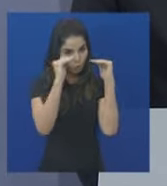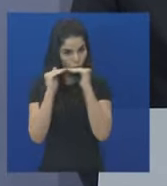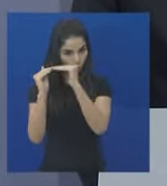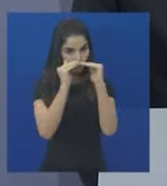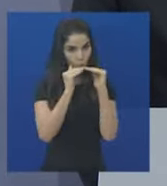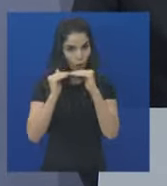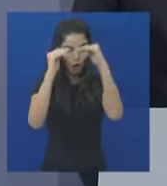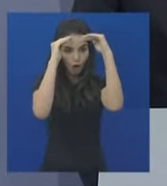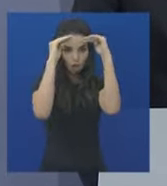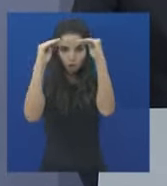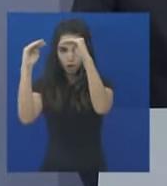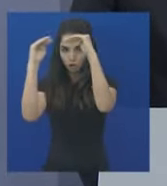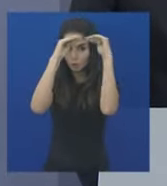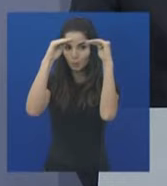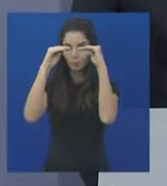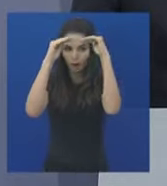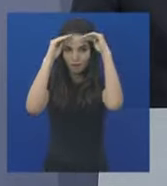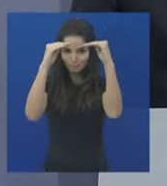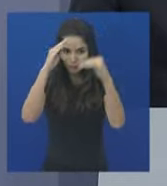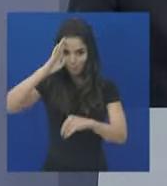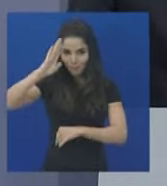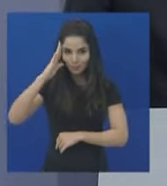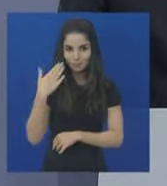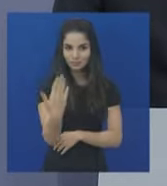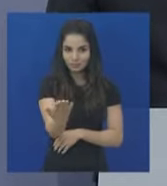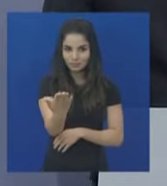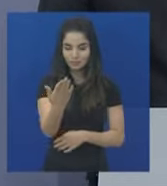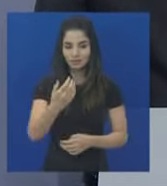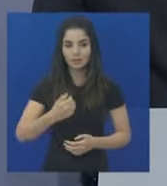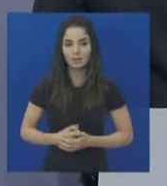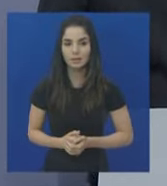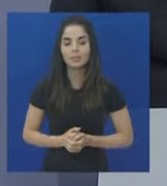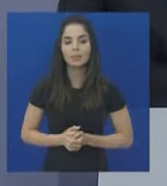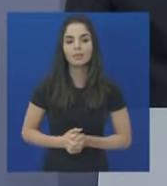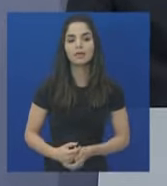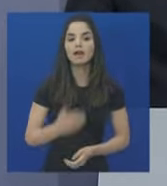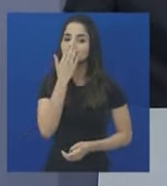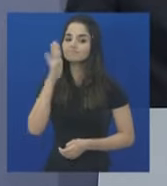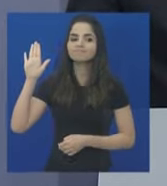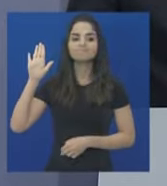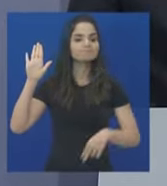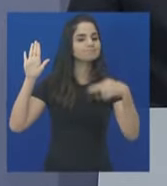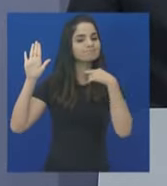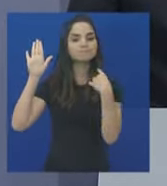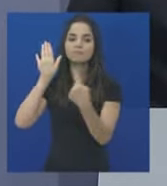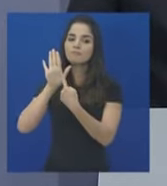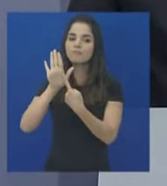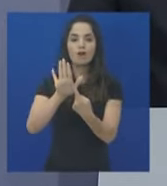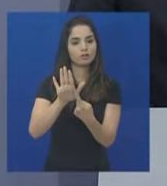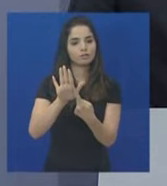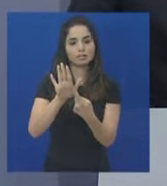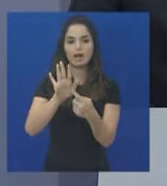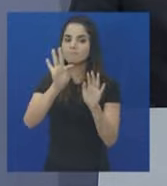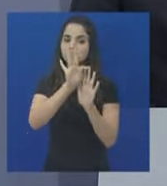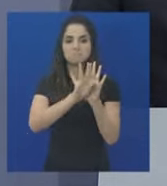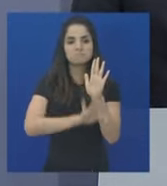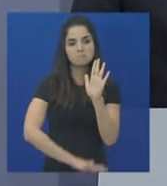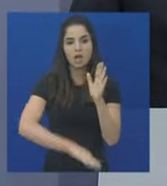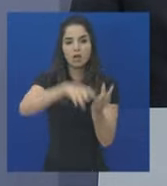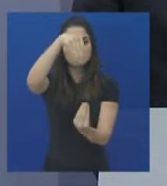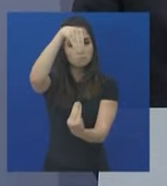respeito principalmente a você, eleitor. Os candidatos não poderão exibir para as câmeras qualquer tipo de texto ou